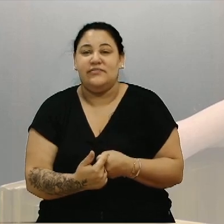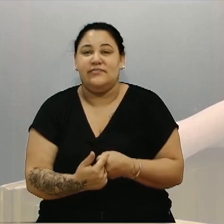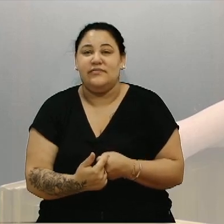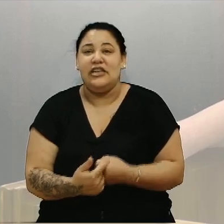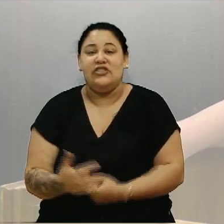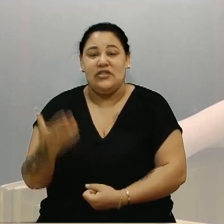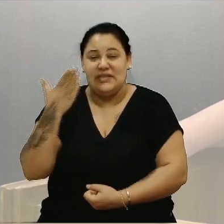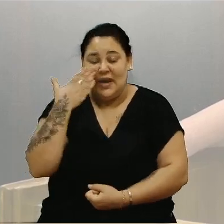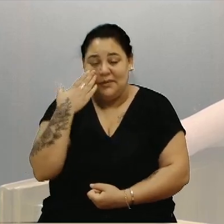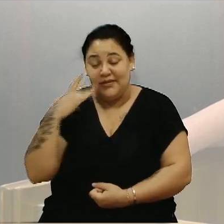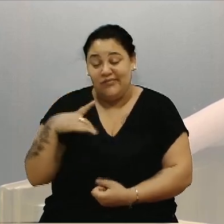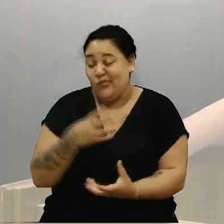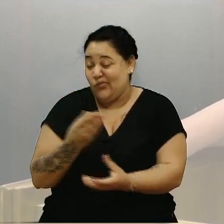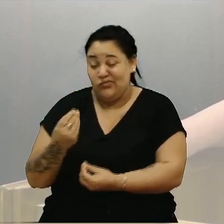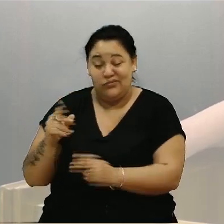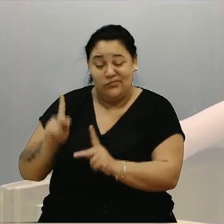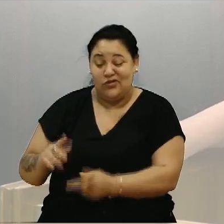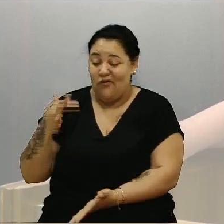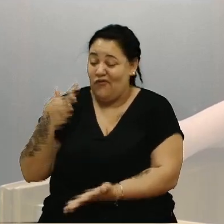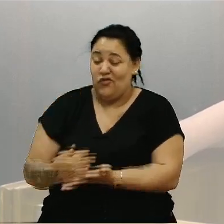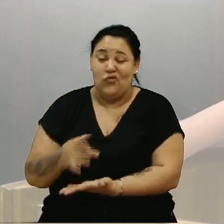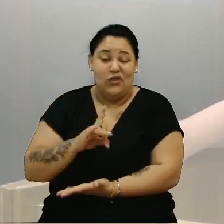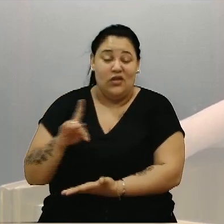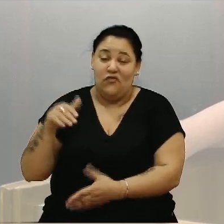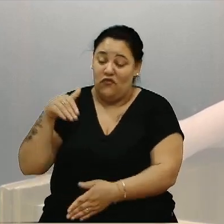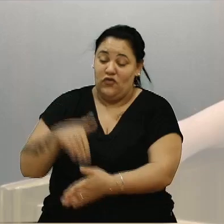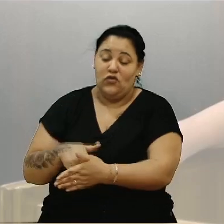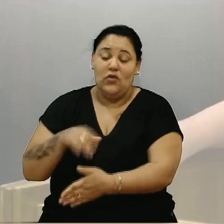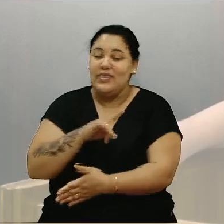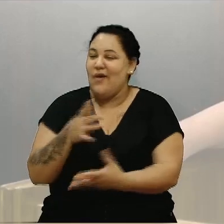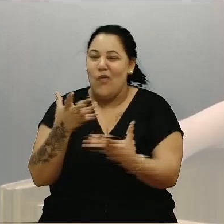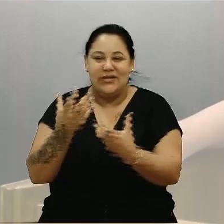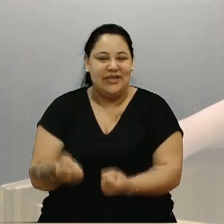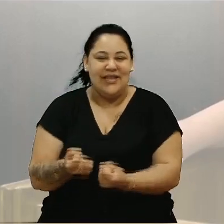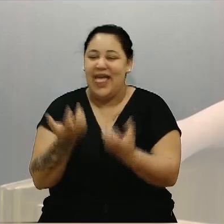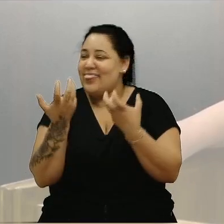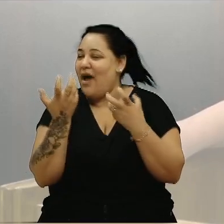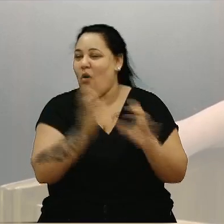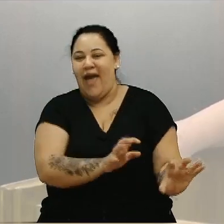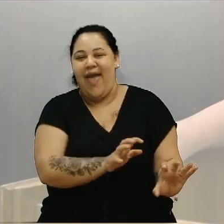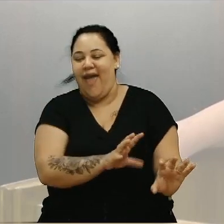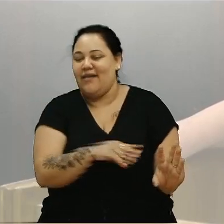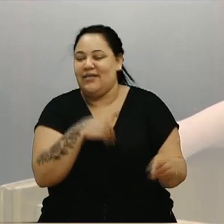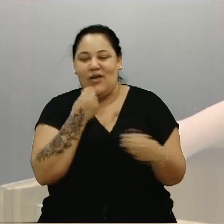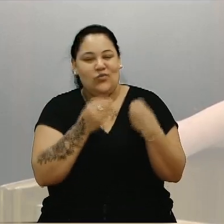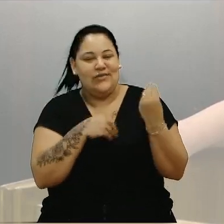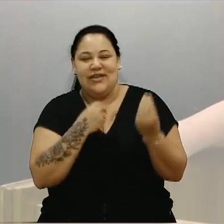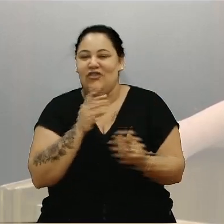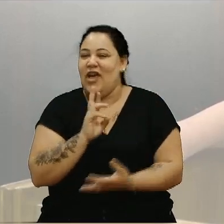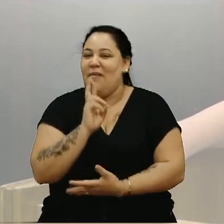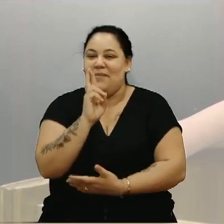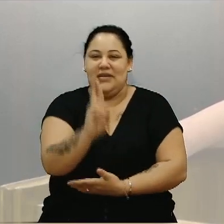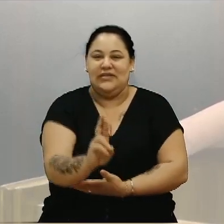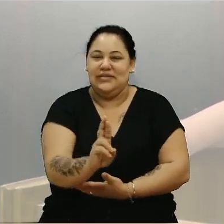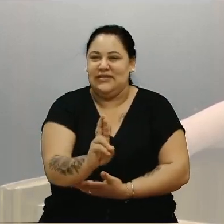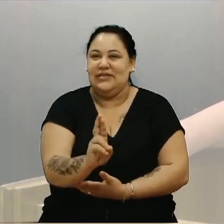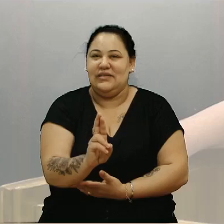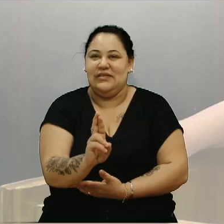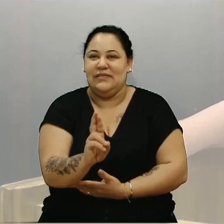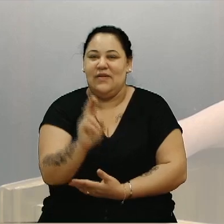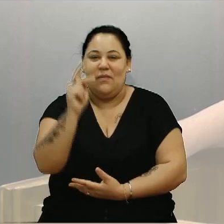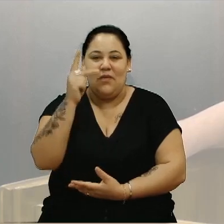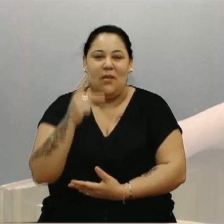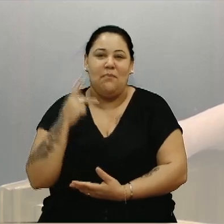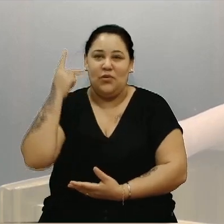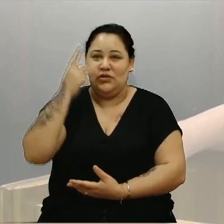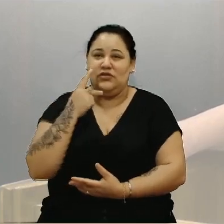a abstenção, não aceita, não quer e não se sente representada pela política do